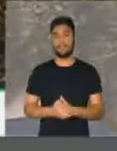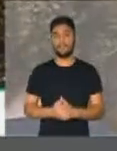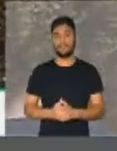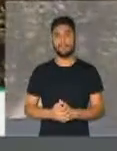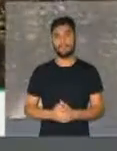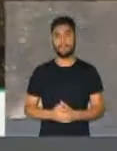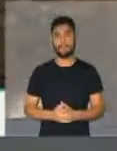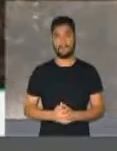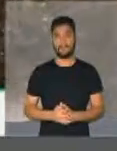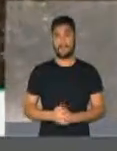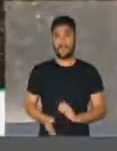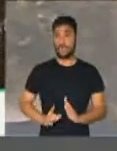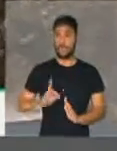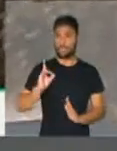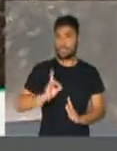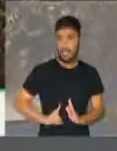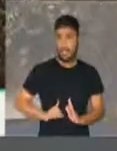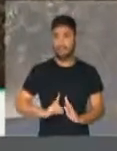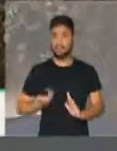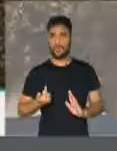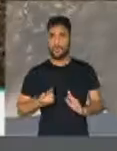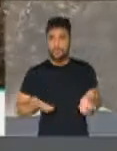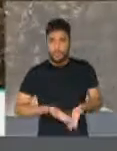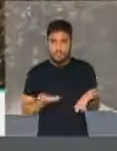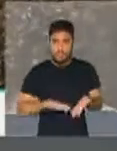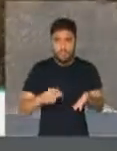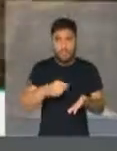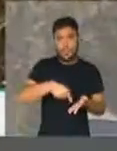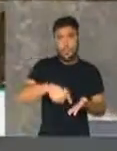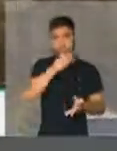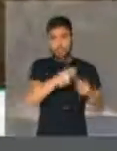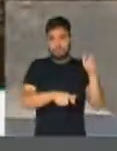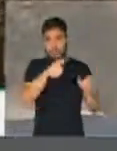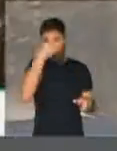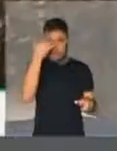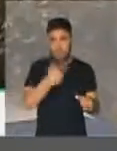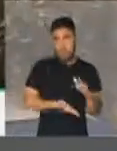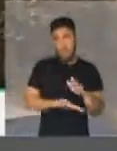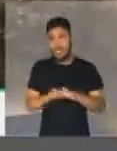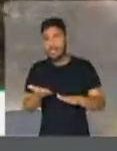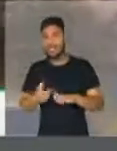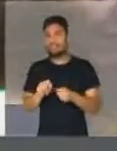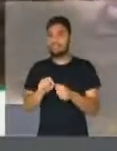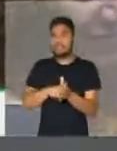garantir estímulo para o exame preventivo de câncer,